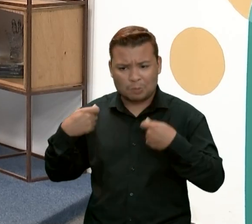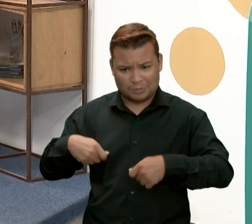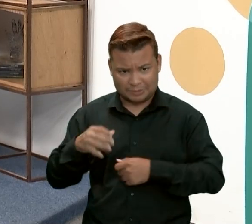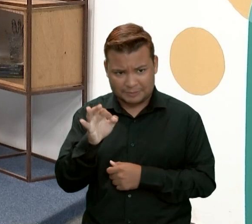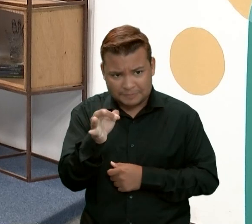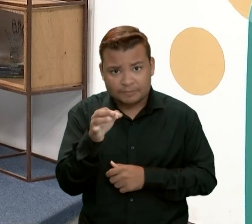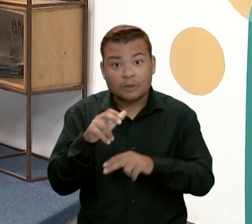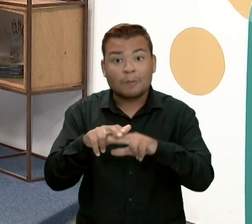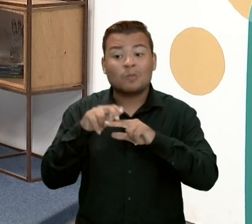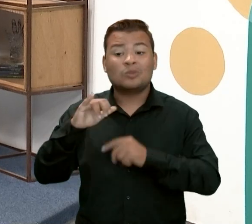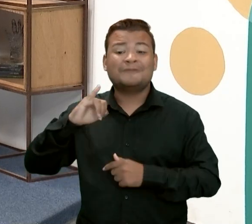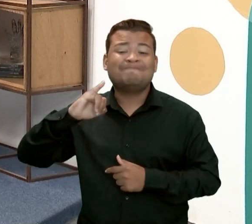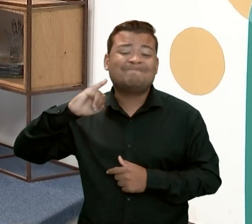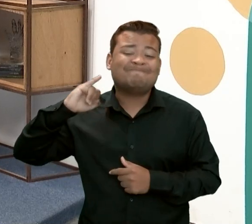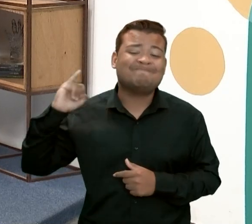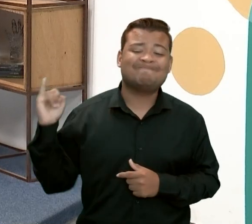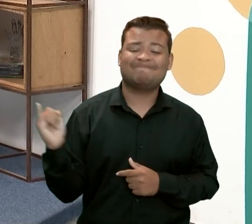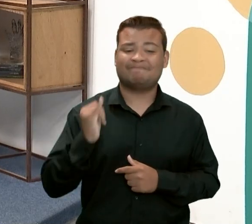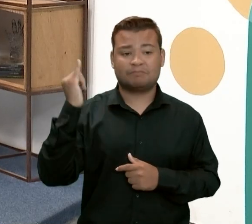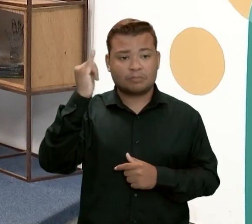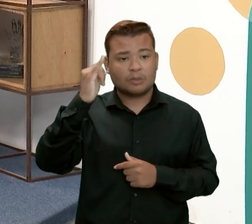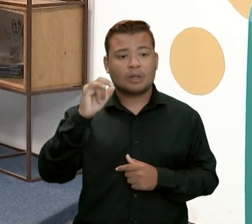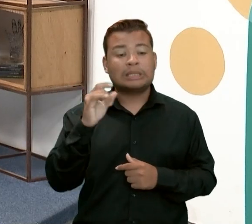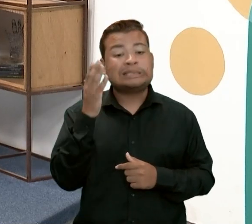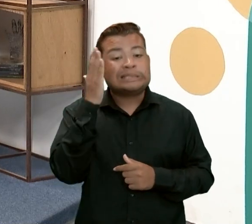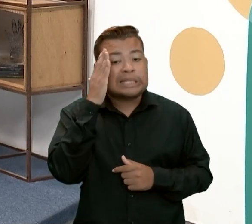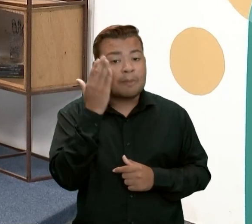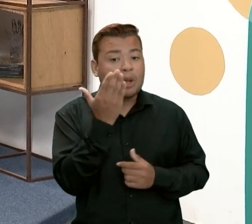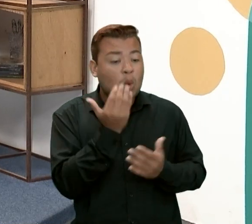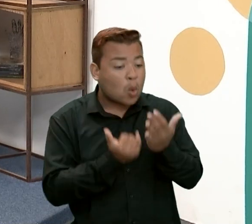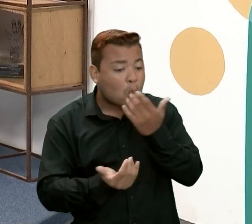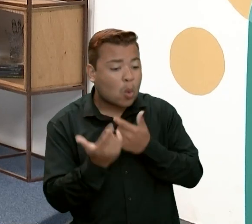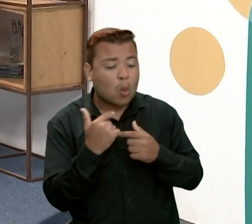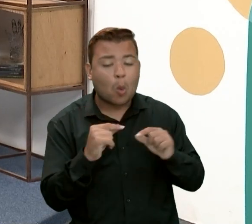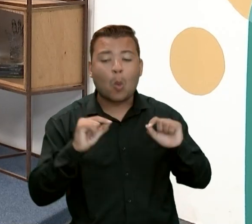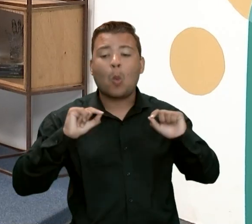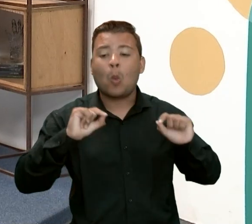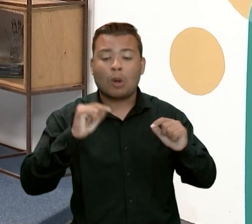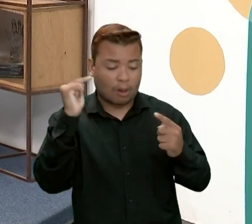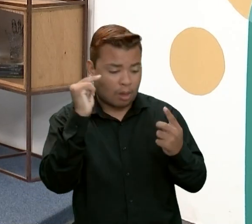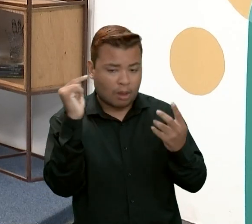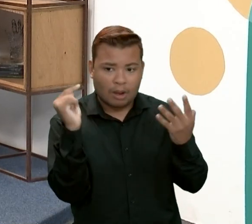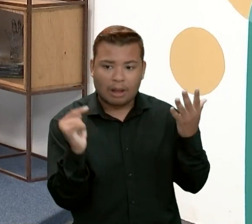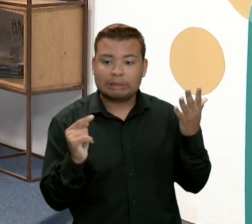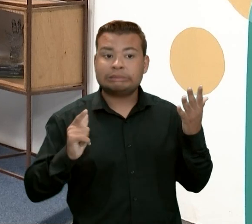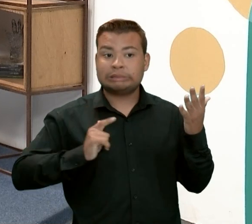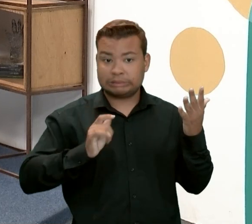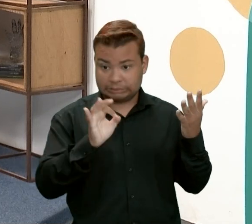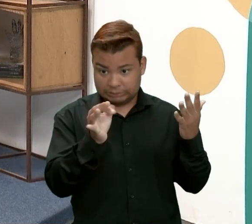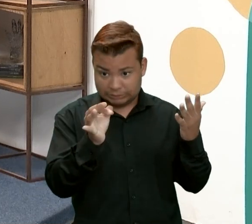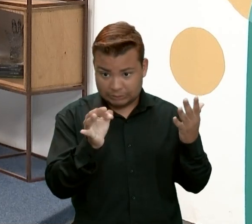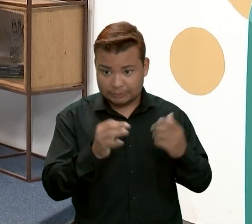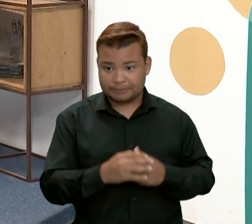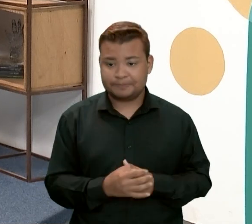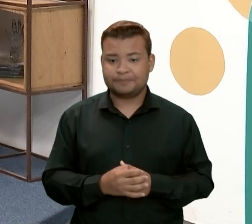importante ter toda essa base nutricional do alimento que está ali sendo vendido, né?